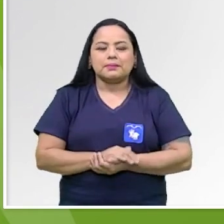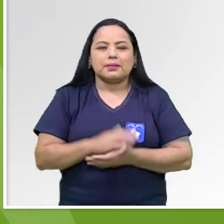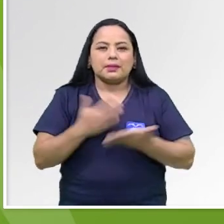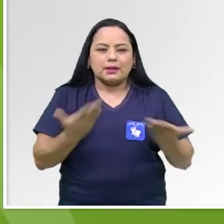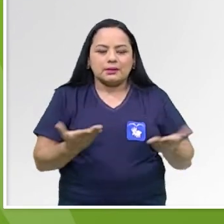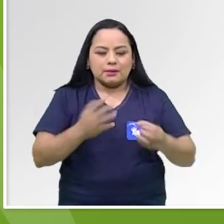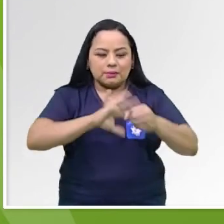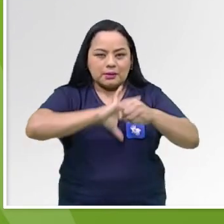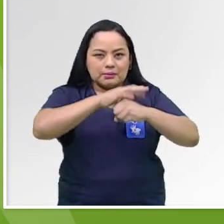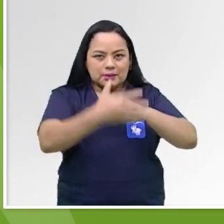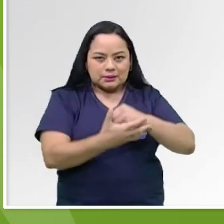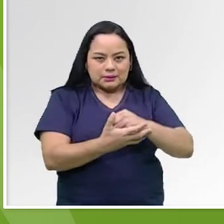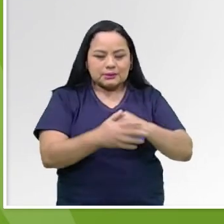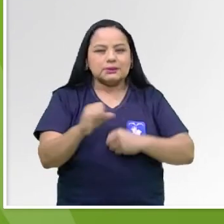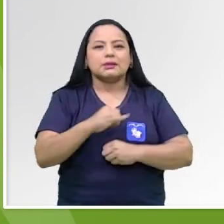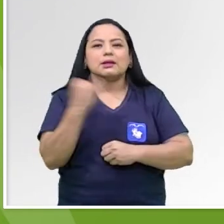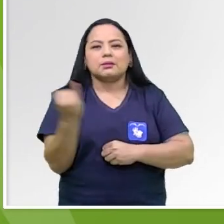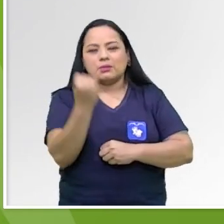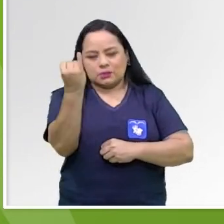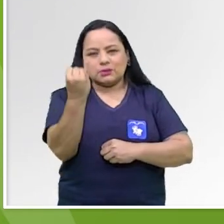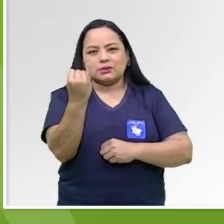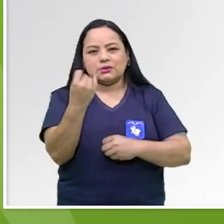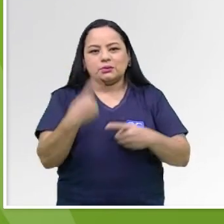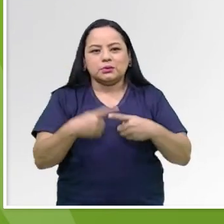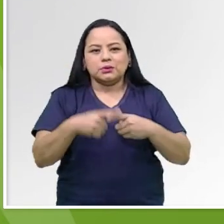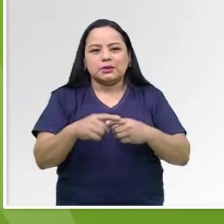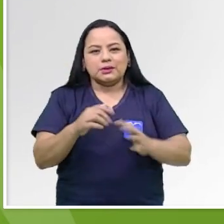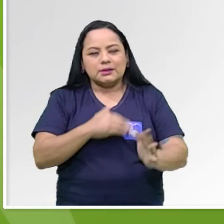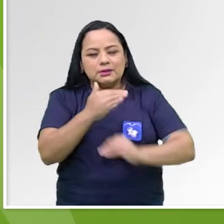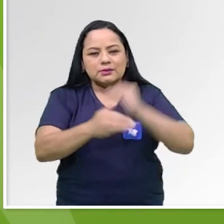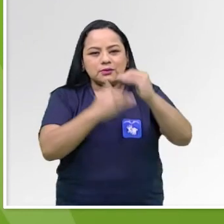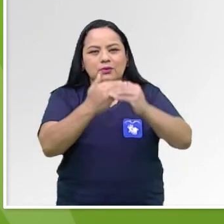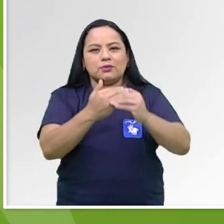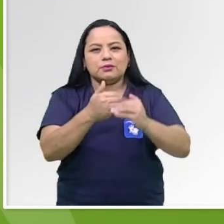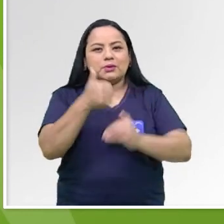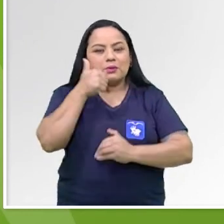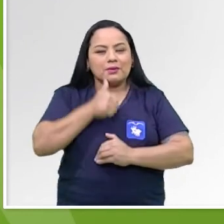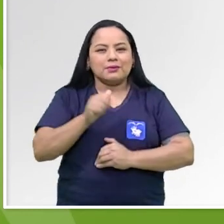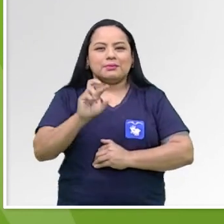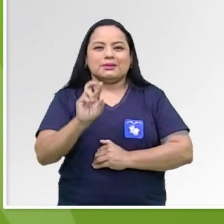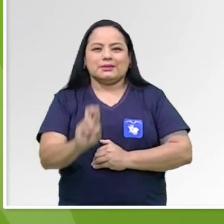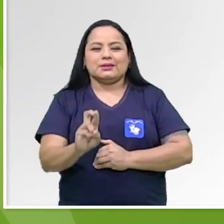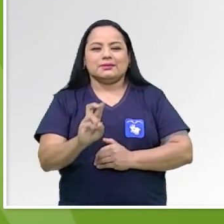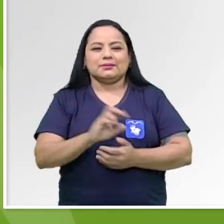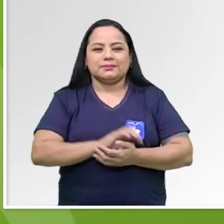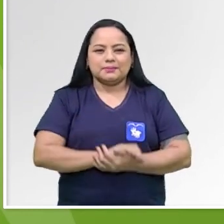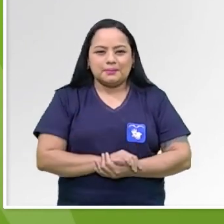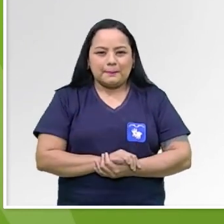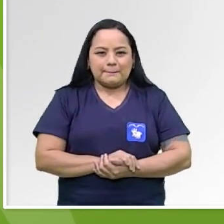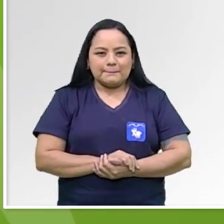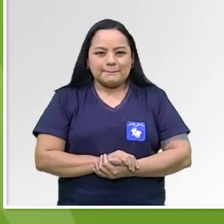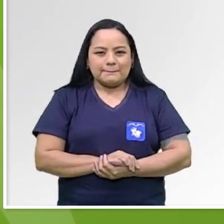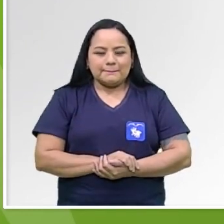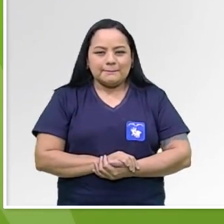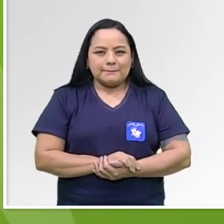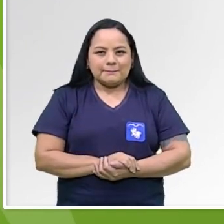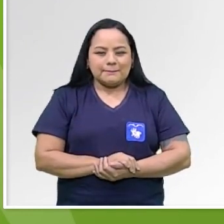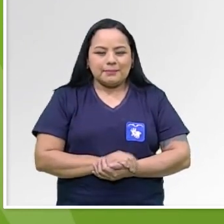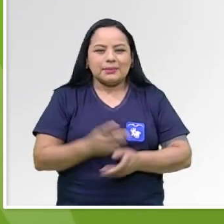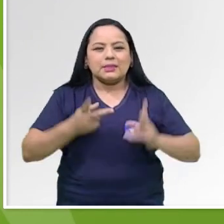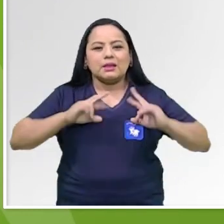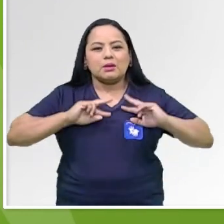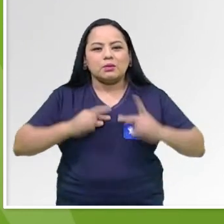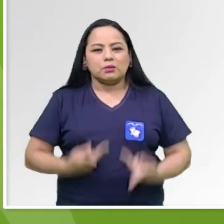a placenta é esse importante órgão aí que se forma quando a fêmea engravida, ok? E aí o ser humano,